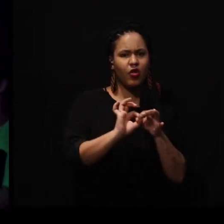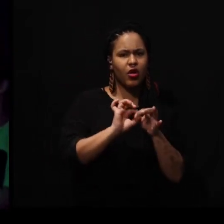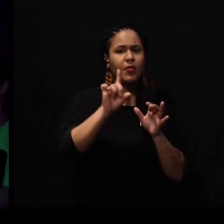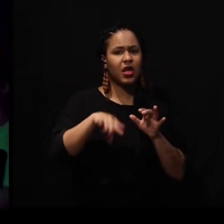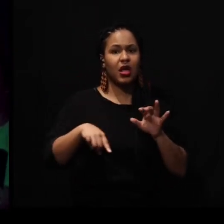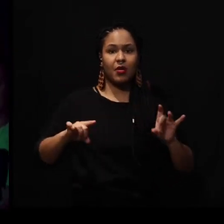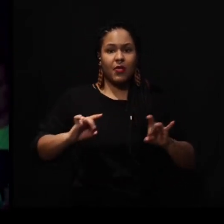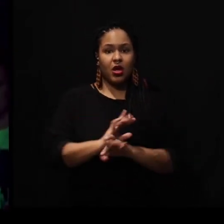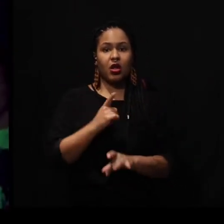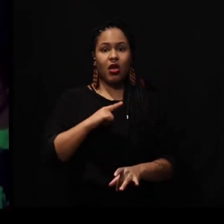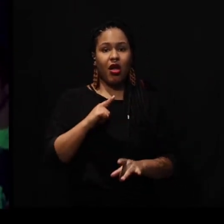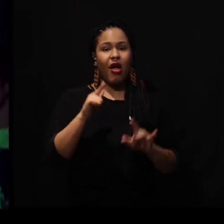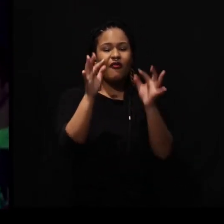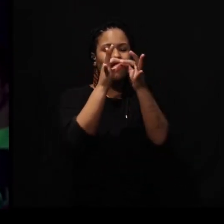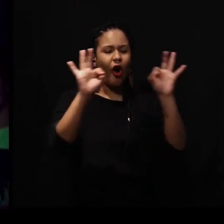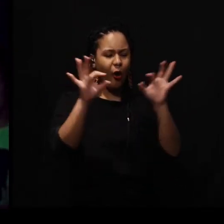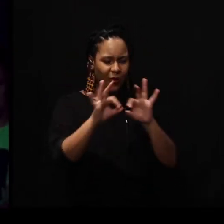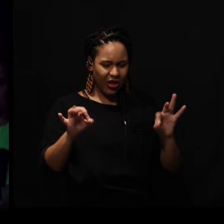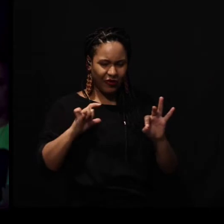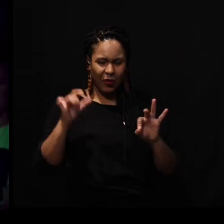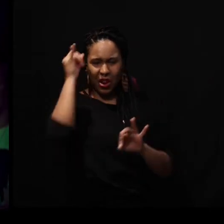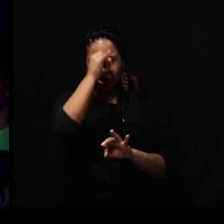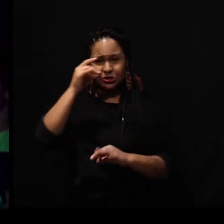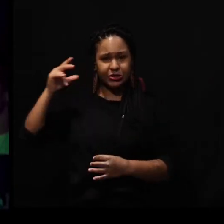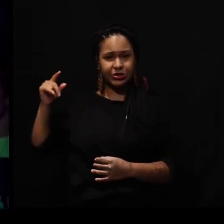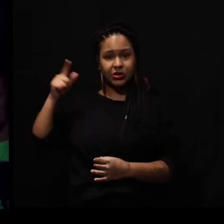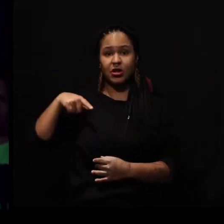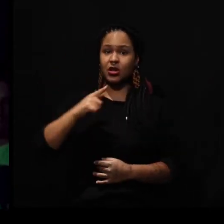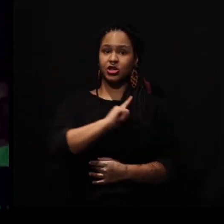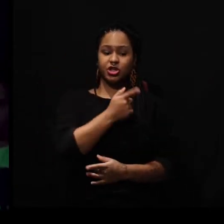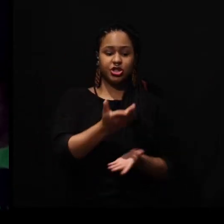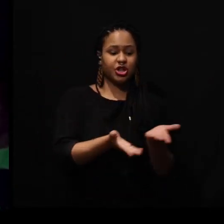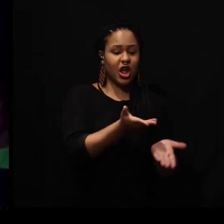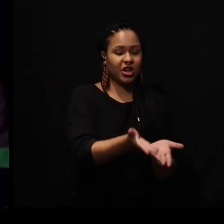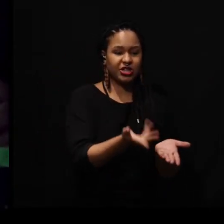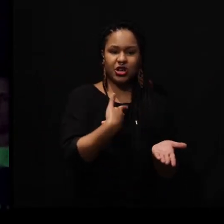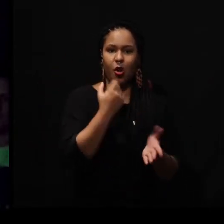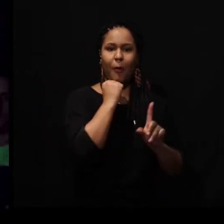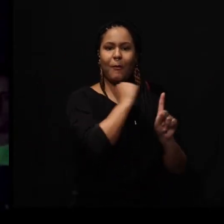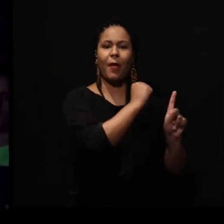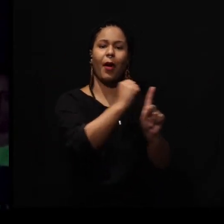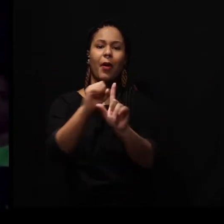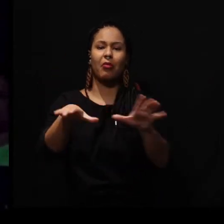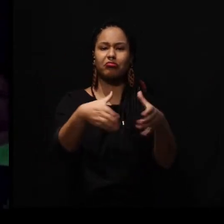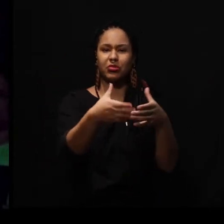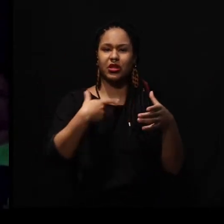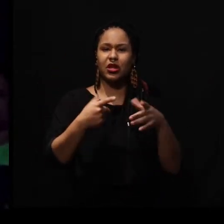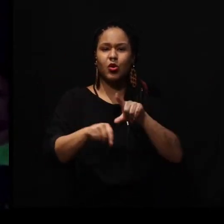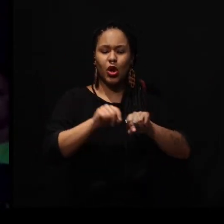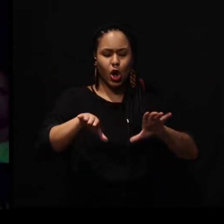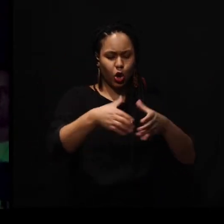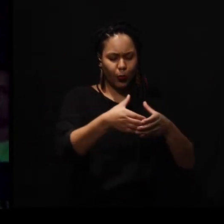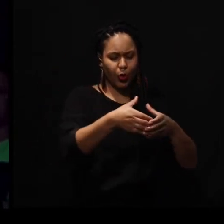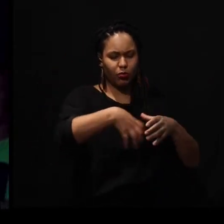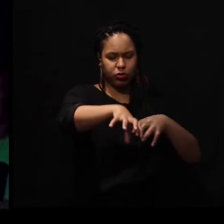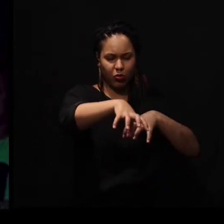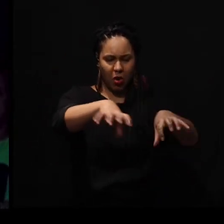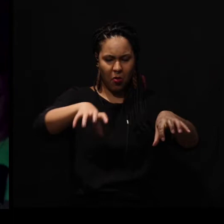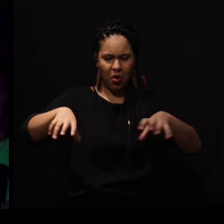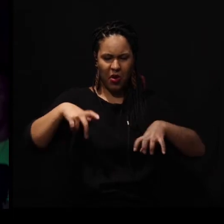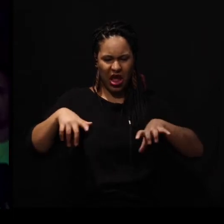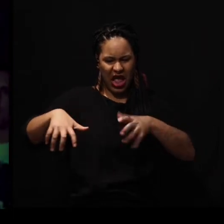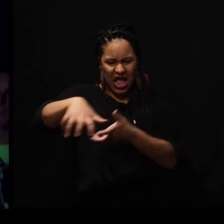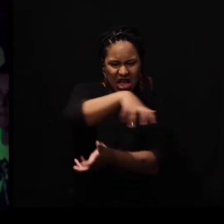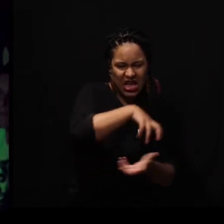Formulações fatalistas penece, fórmulas farisaicas. Gestão genocida gera grupos